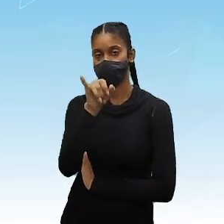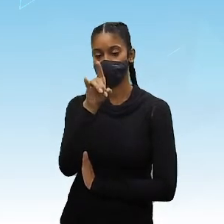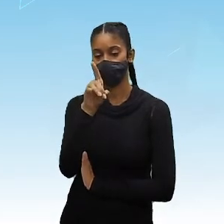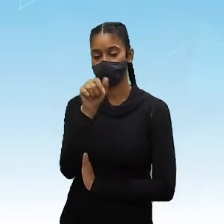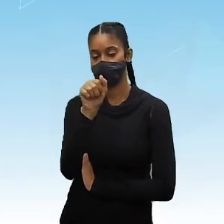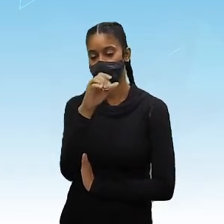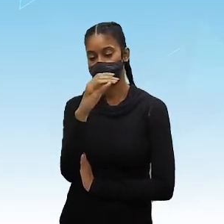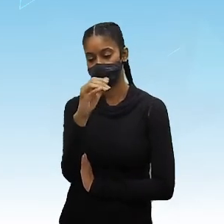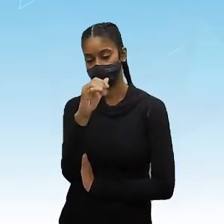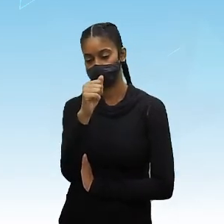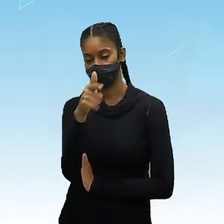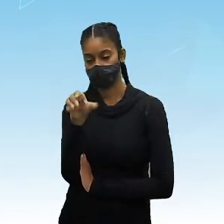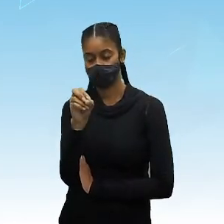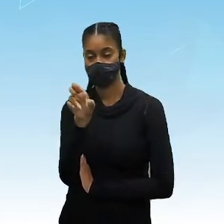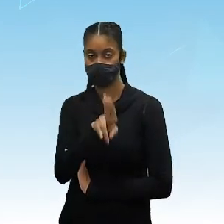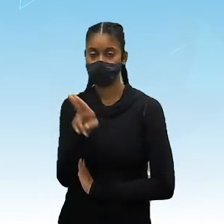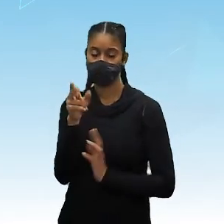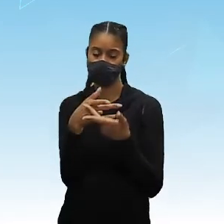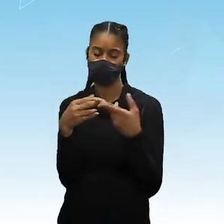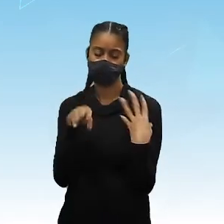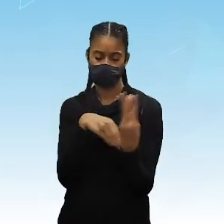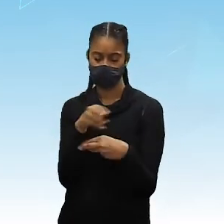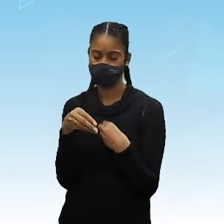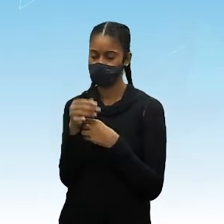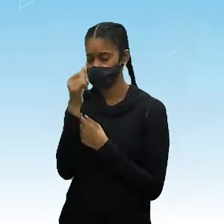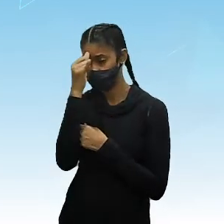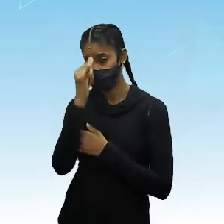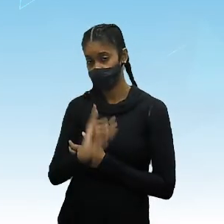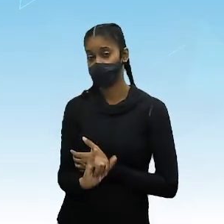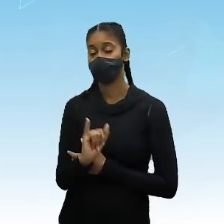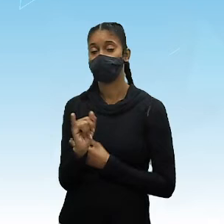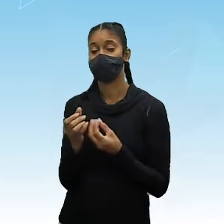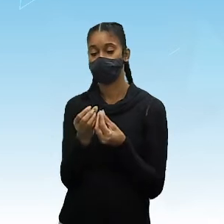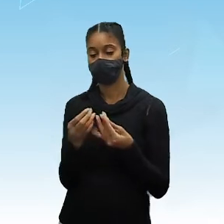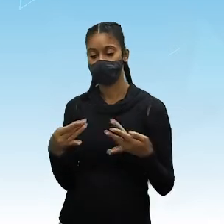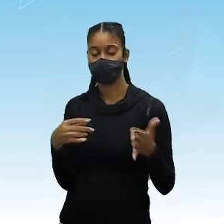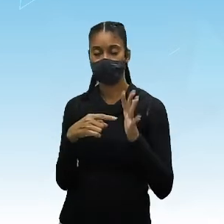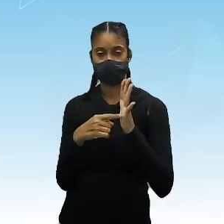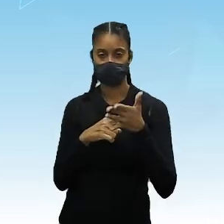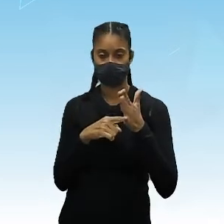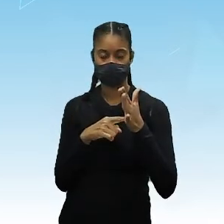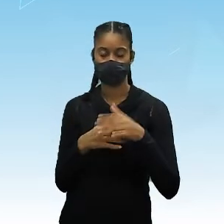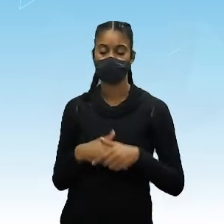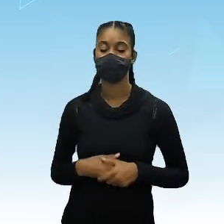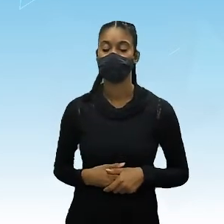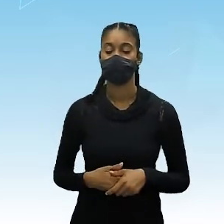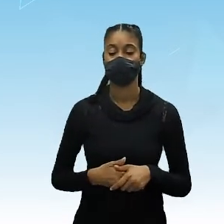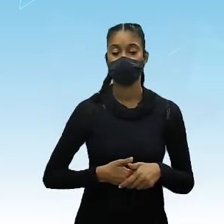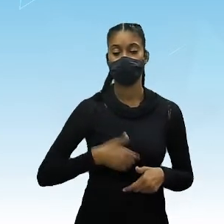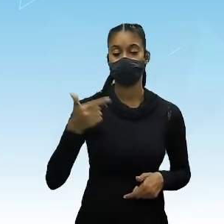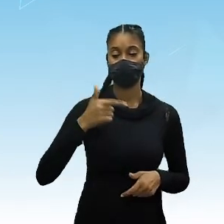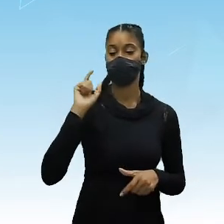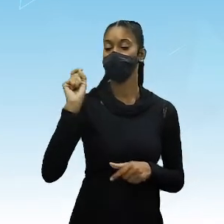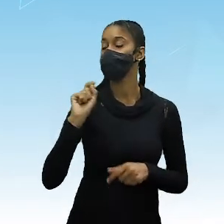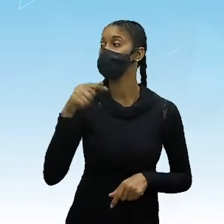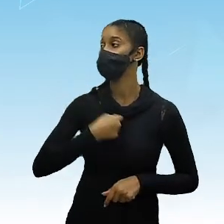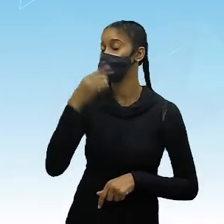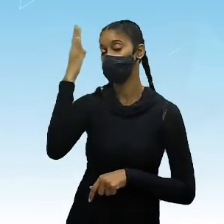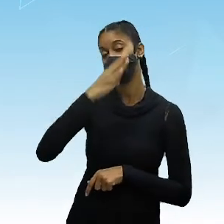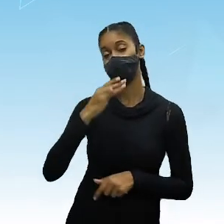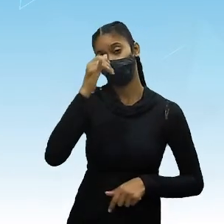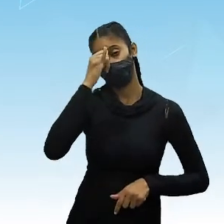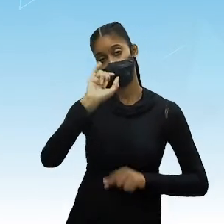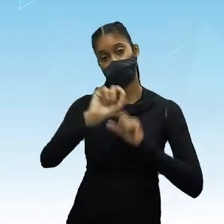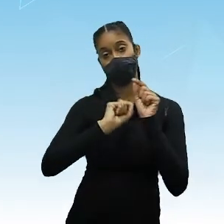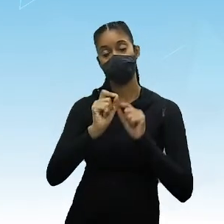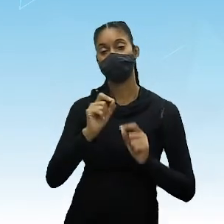água para impedir ou dificultar o processo de corrosão. Ponto 1. O ponto 2 é que, no nosso caso do Brasil, ele evita